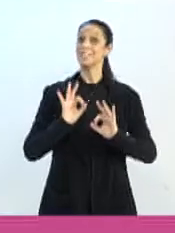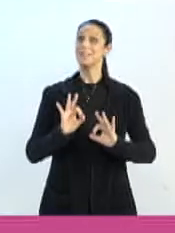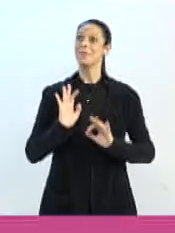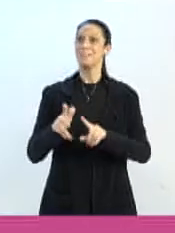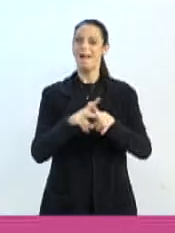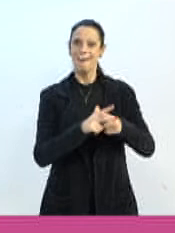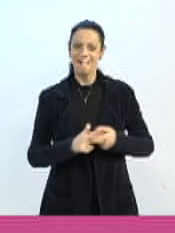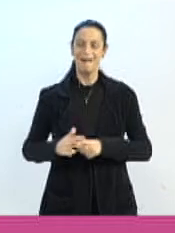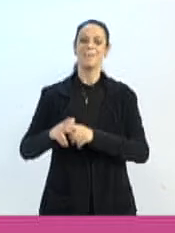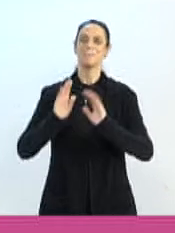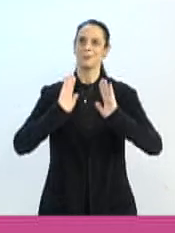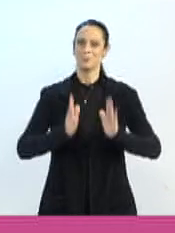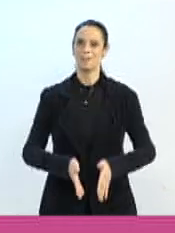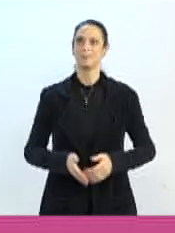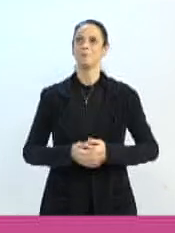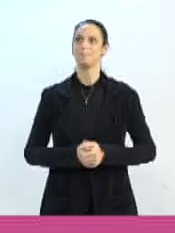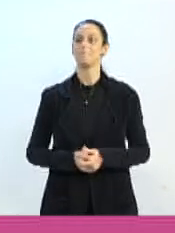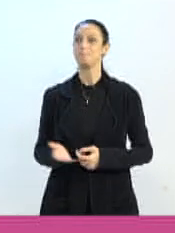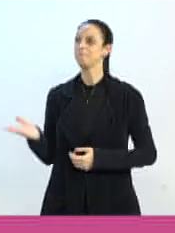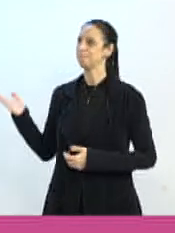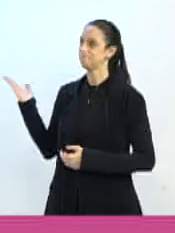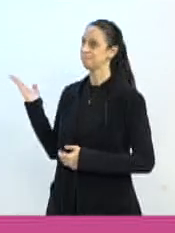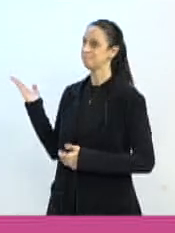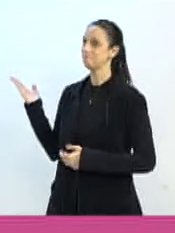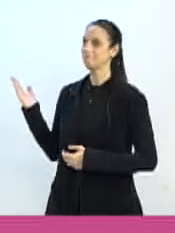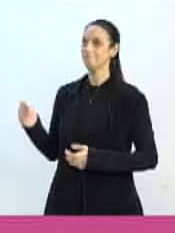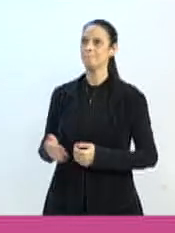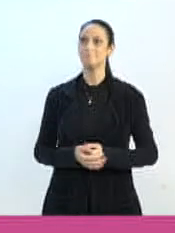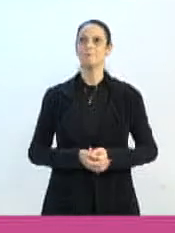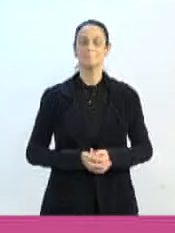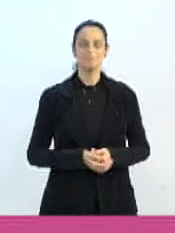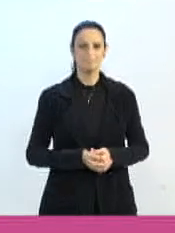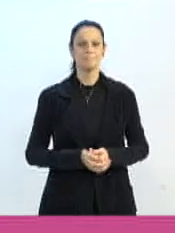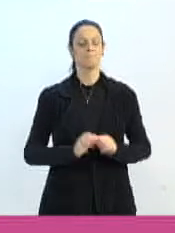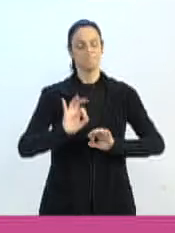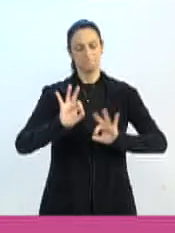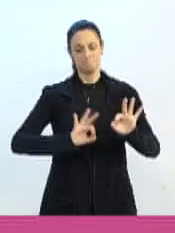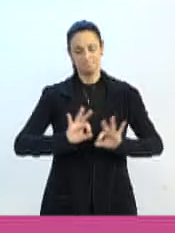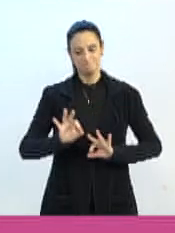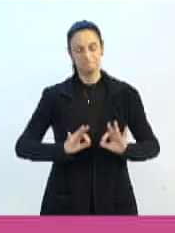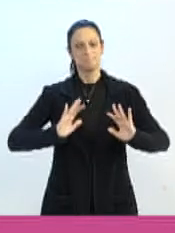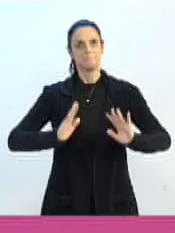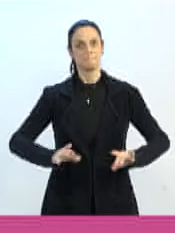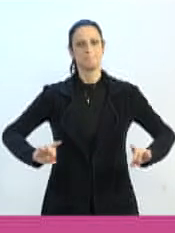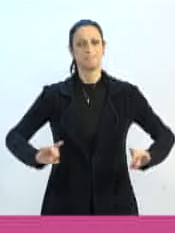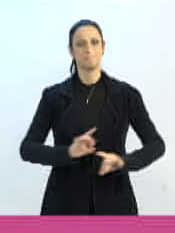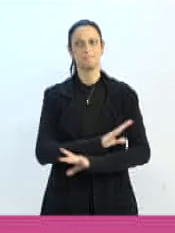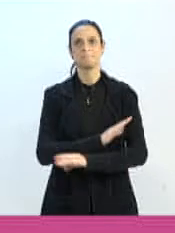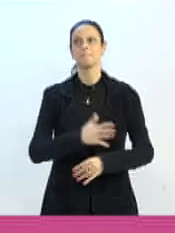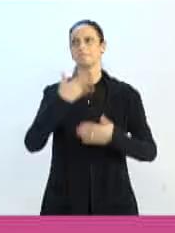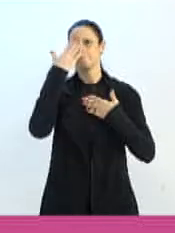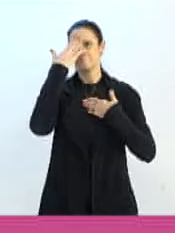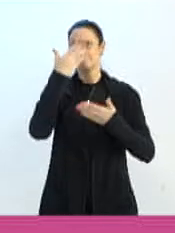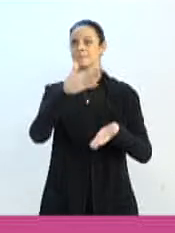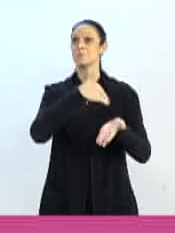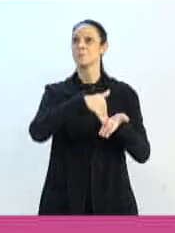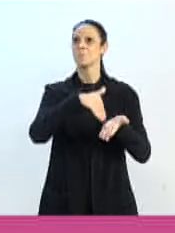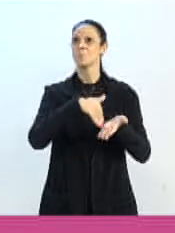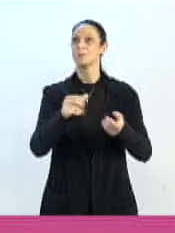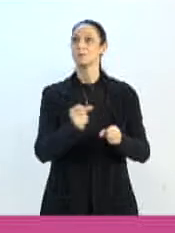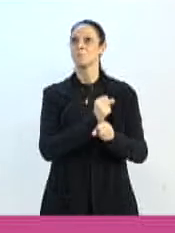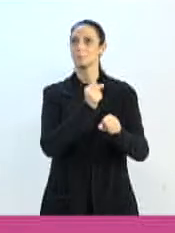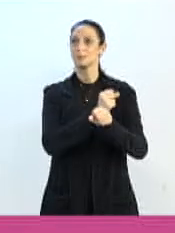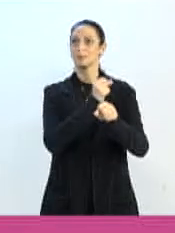gente consiga ainda mais ter esse envolvimento da comunidade para nós, e também agradecer às secretarias envolvidas por